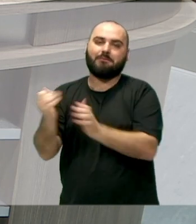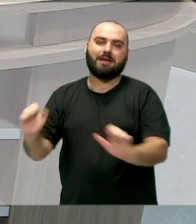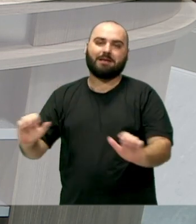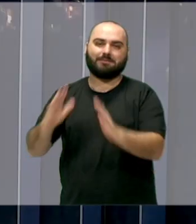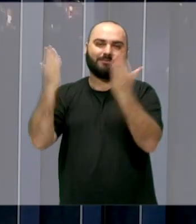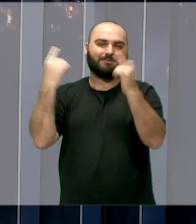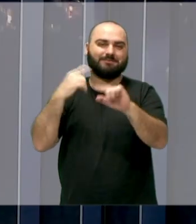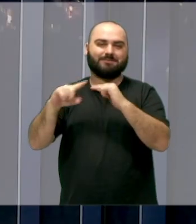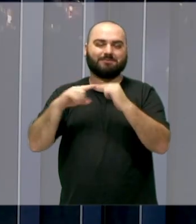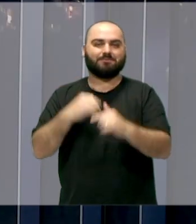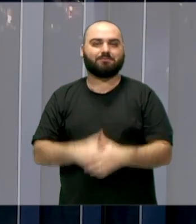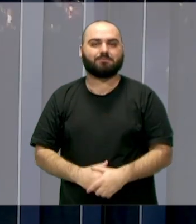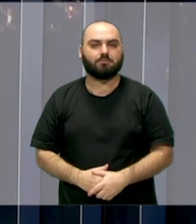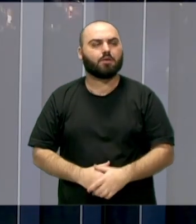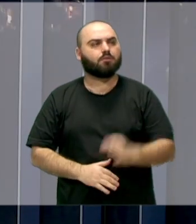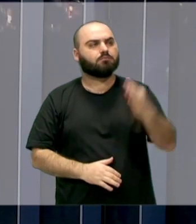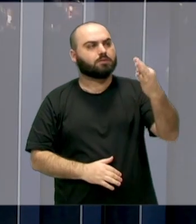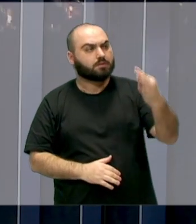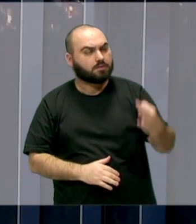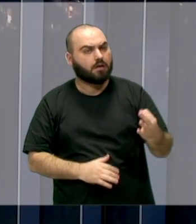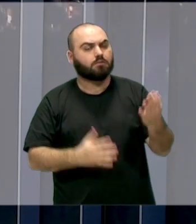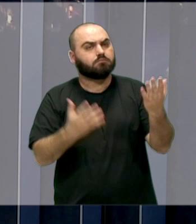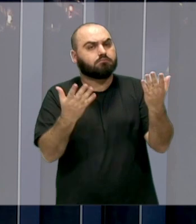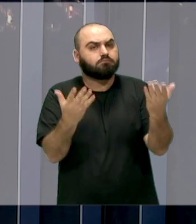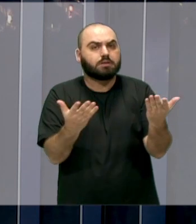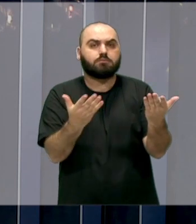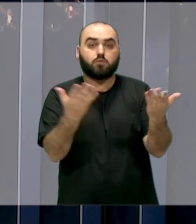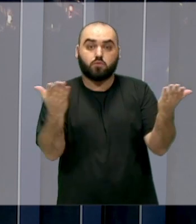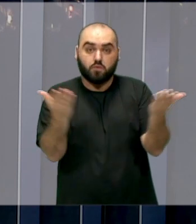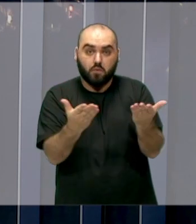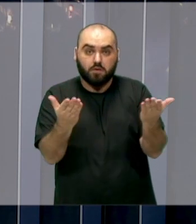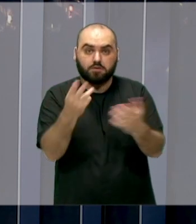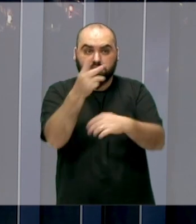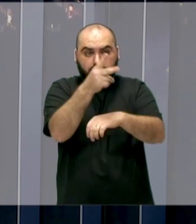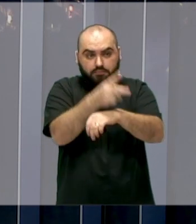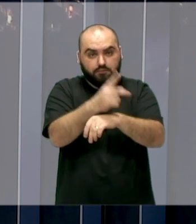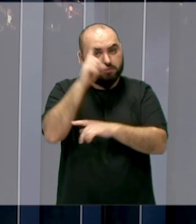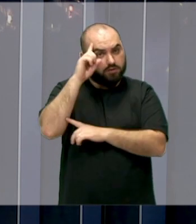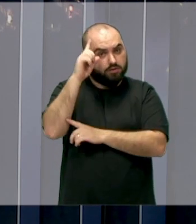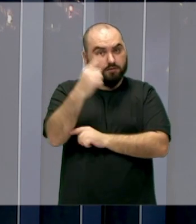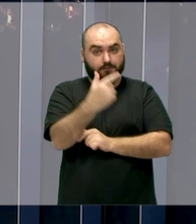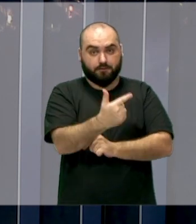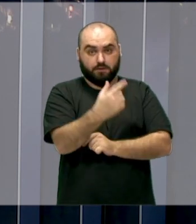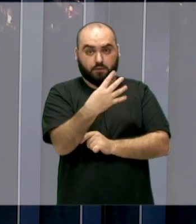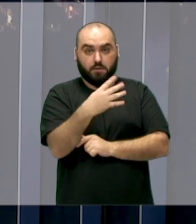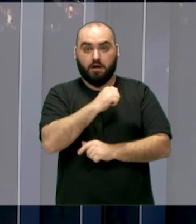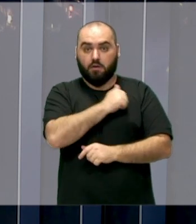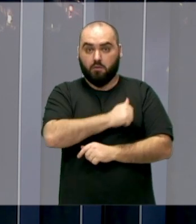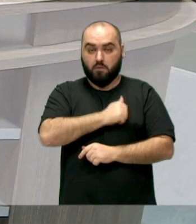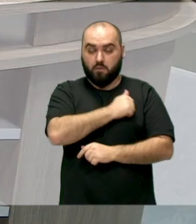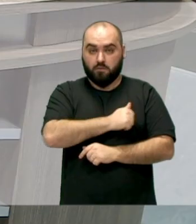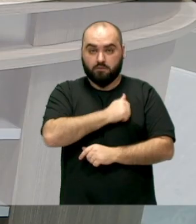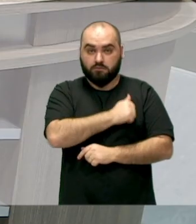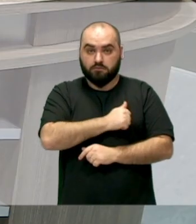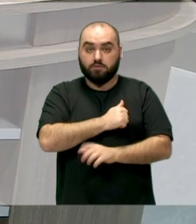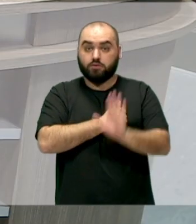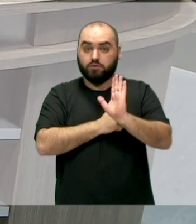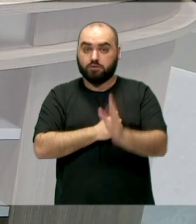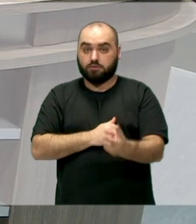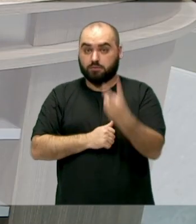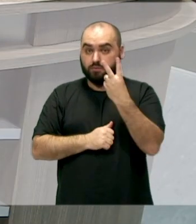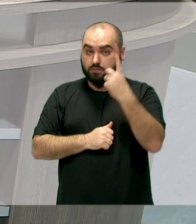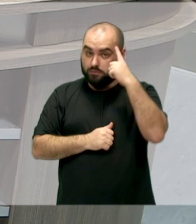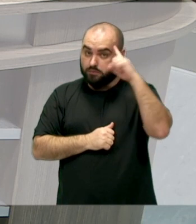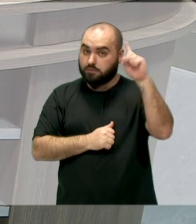falar em contando os dias, né? Hoje nós estamos gravando aqui no dia 24 de agosto e há 2 dias abriram